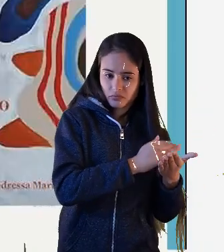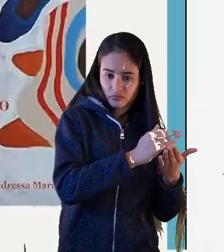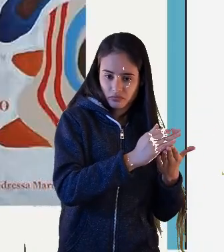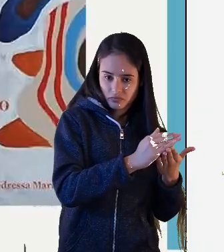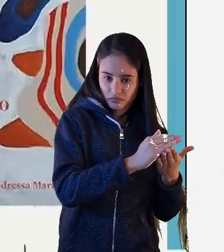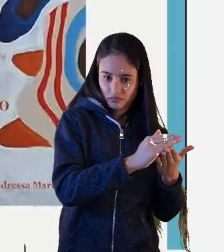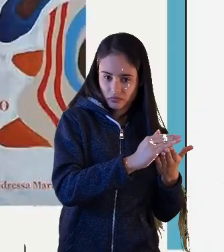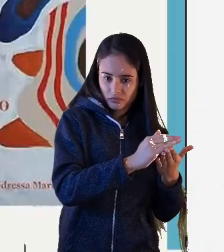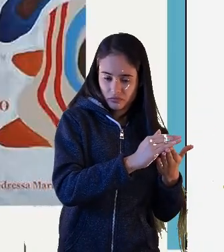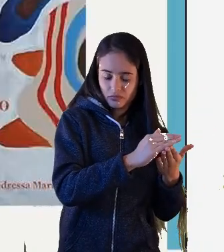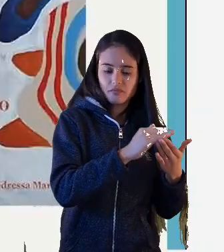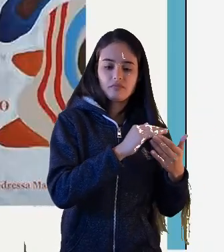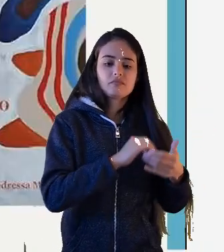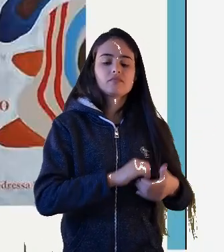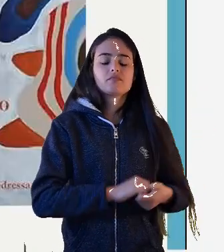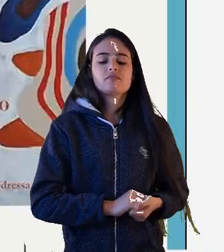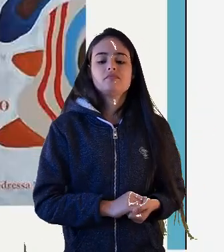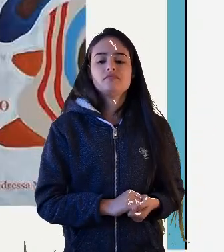também. Também vai arrumar um namorado.